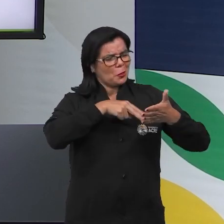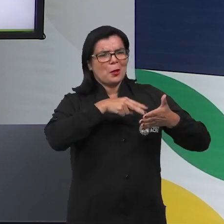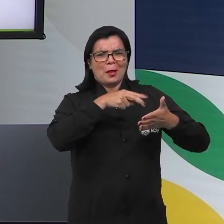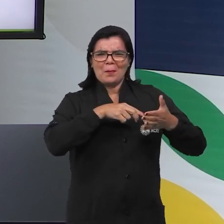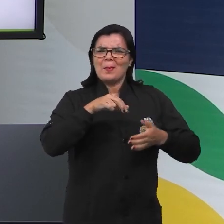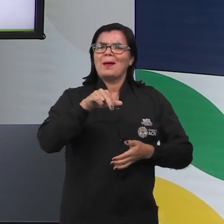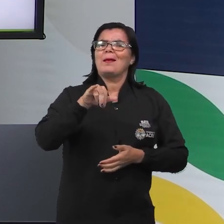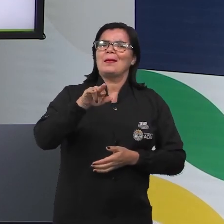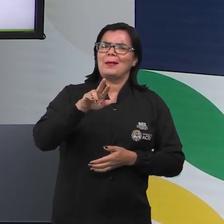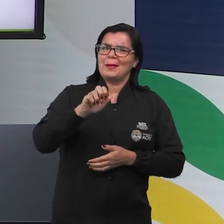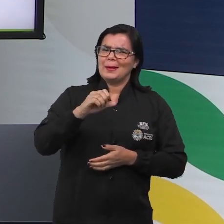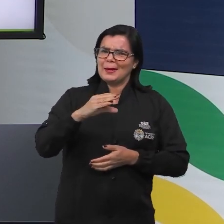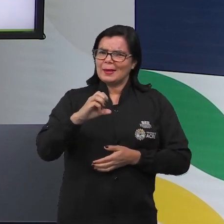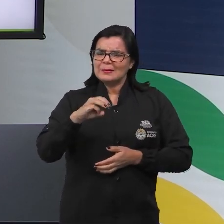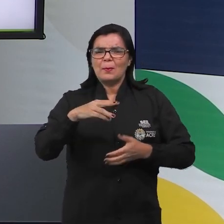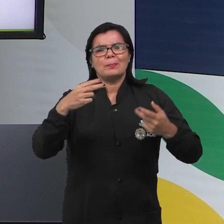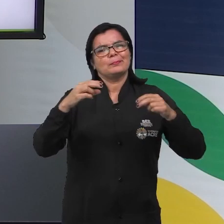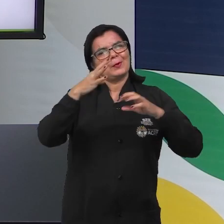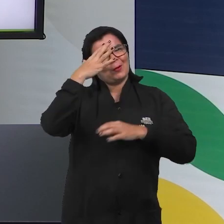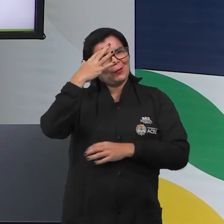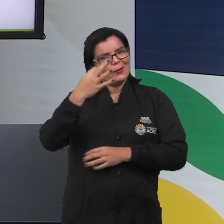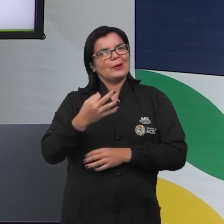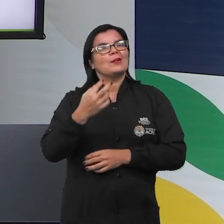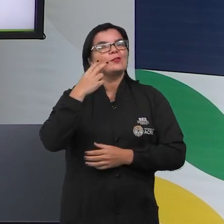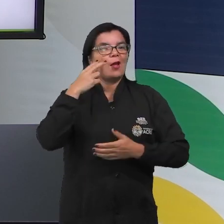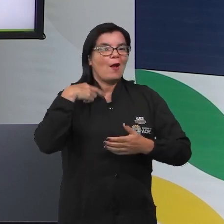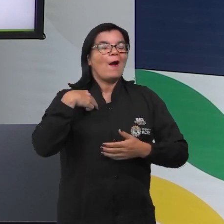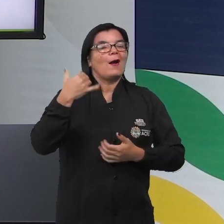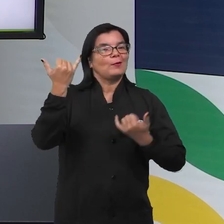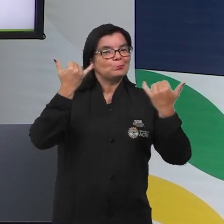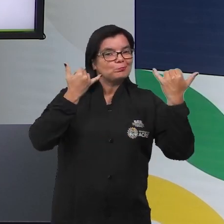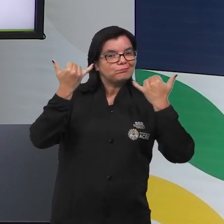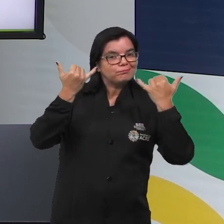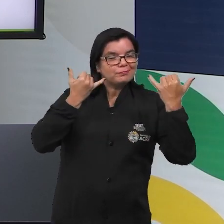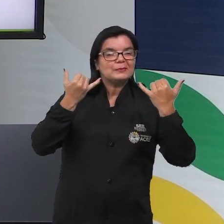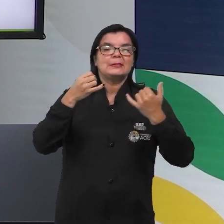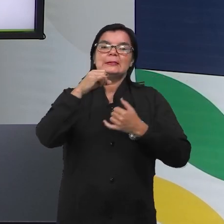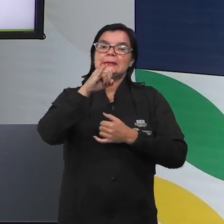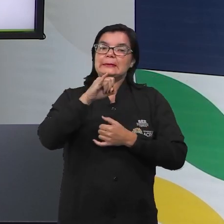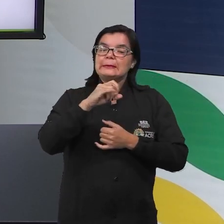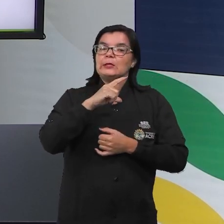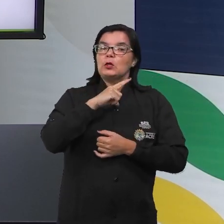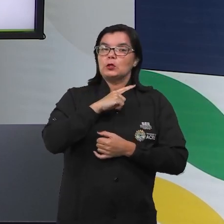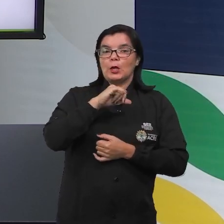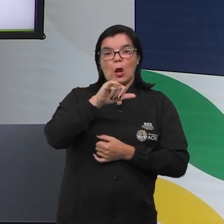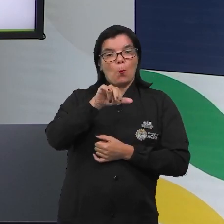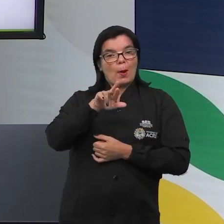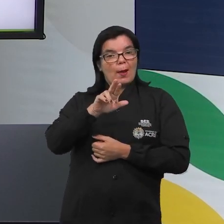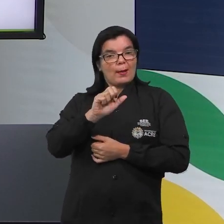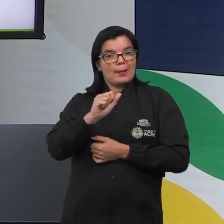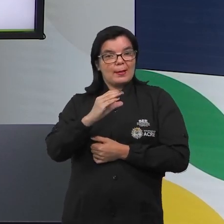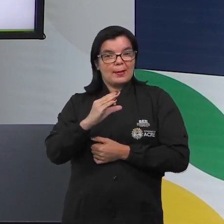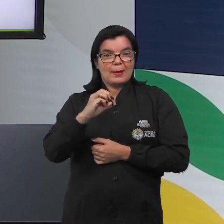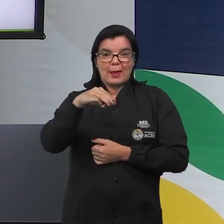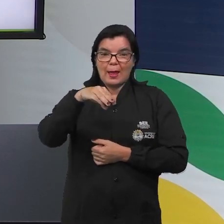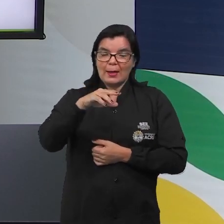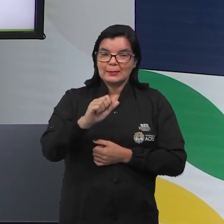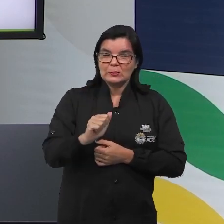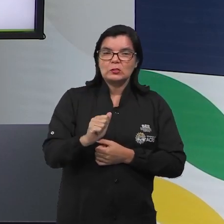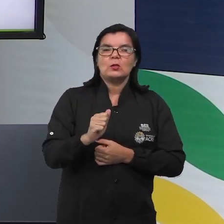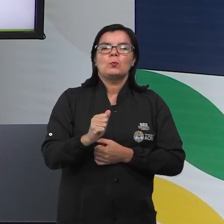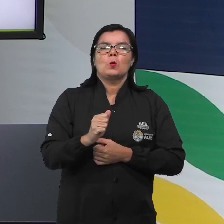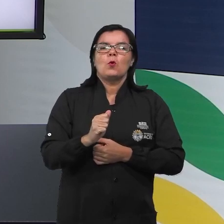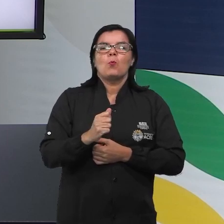leio Iracema, mas com certeza você já deve ter ouvido falar. Se lá eu tenho a Iracema